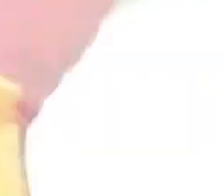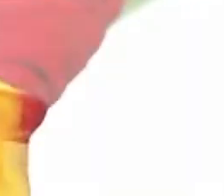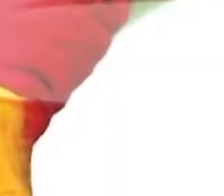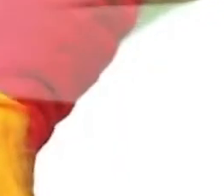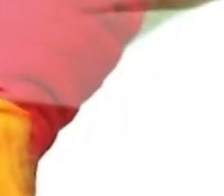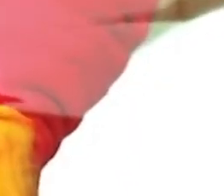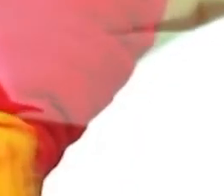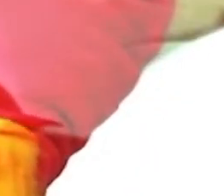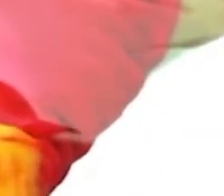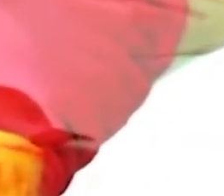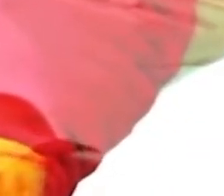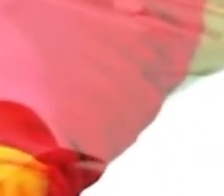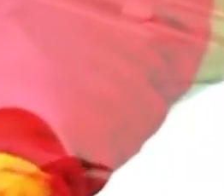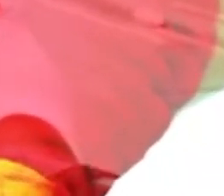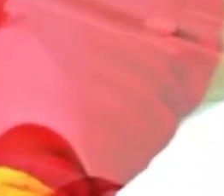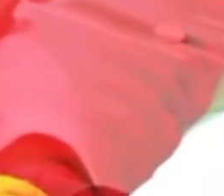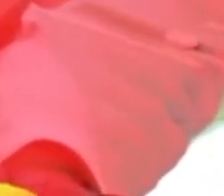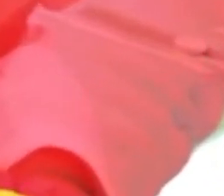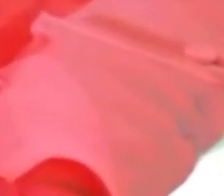Música